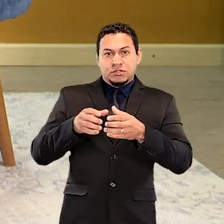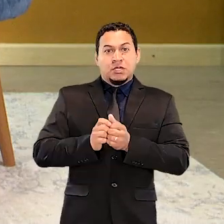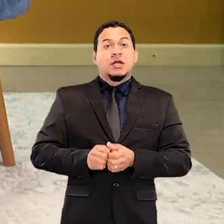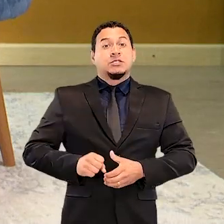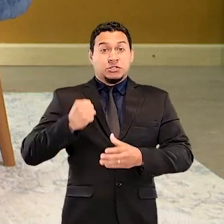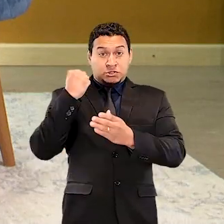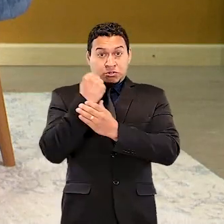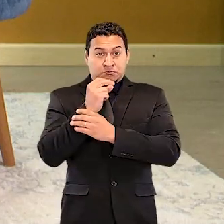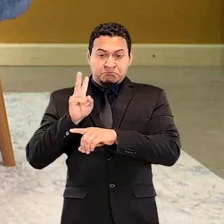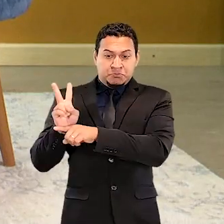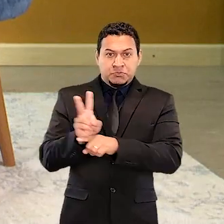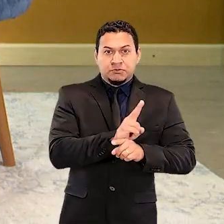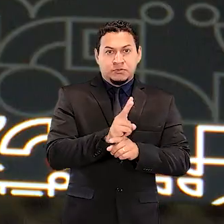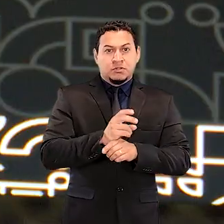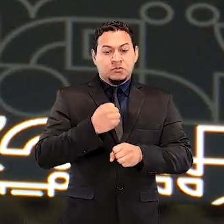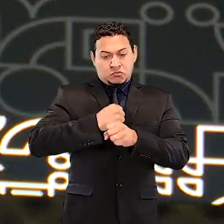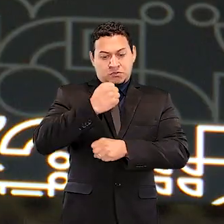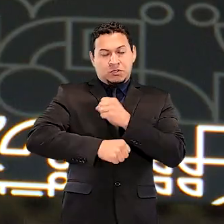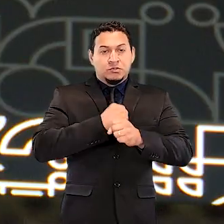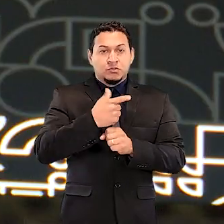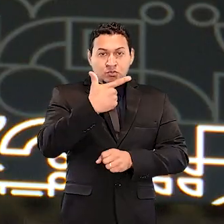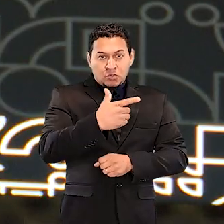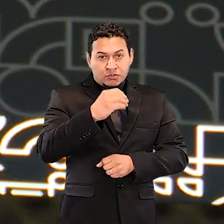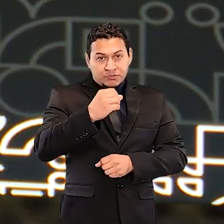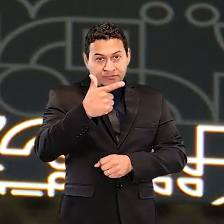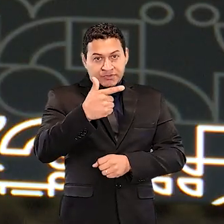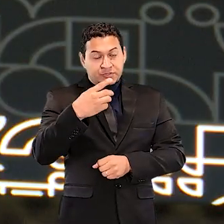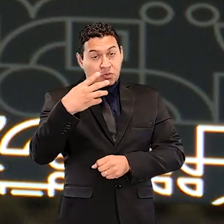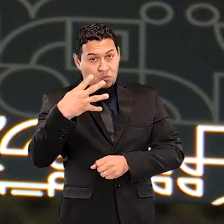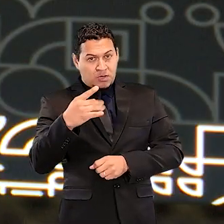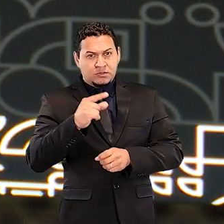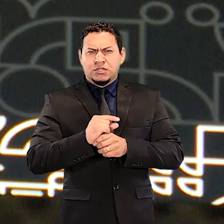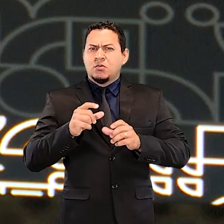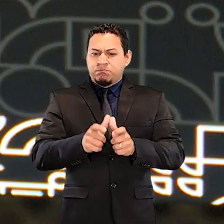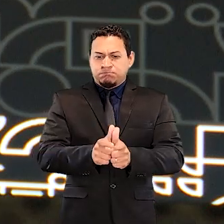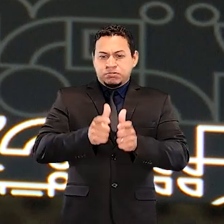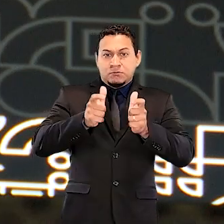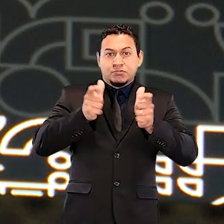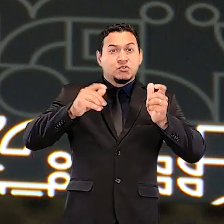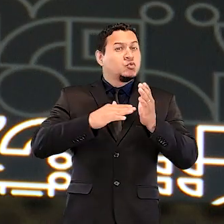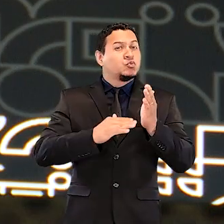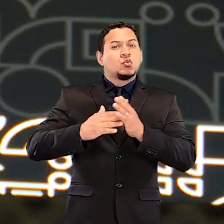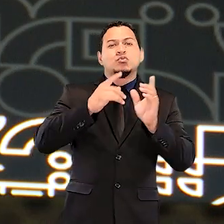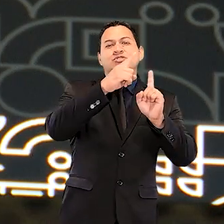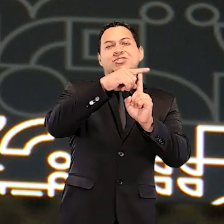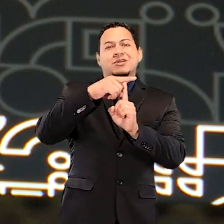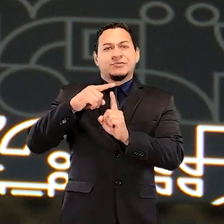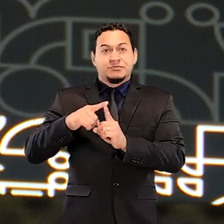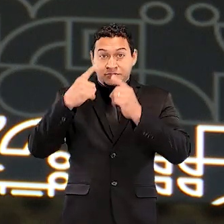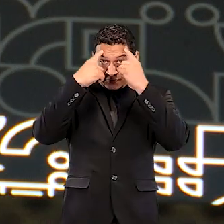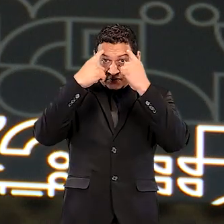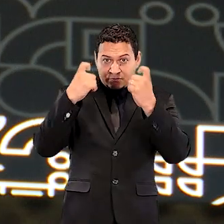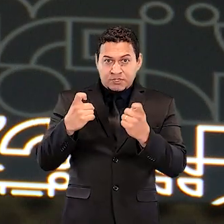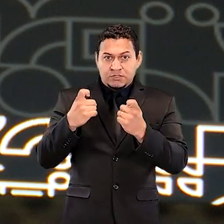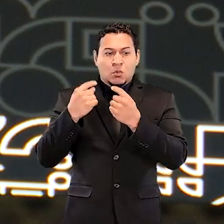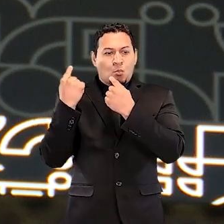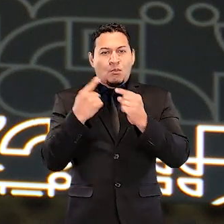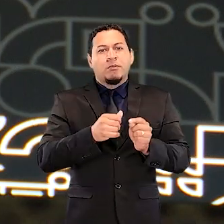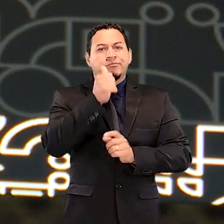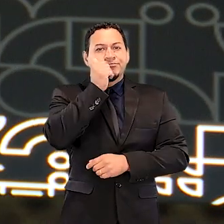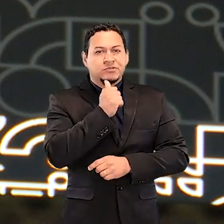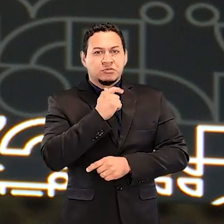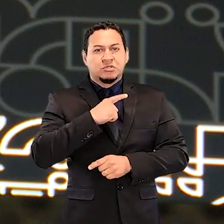ano de 2024 que houve aumento de todas as formas de violência contra a mulher. Houve um aumento